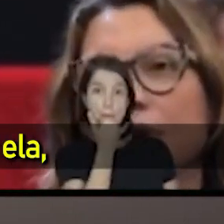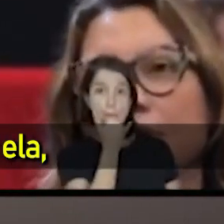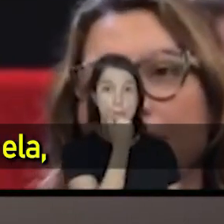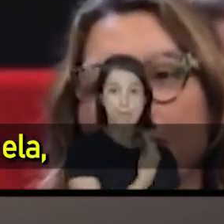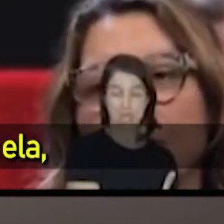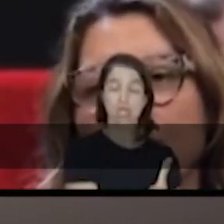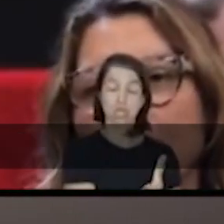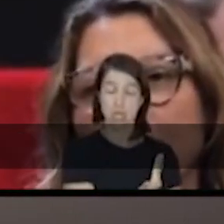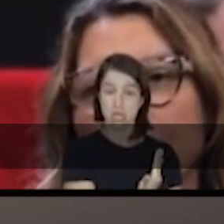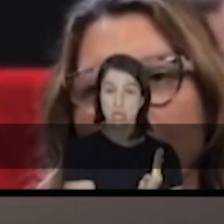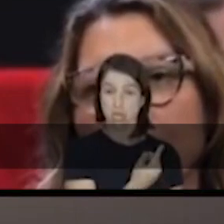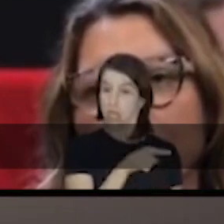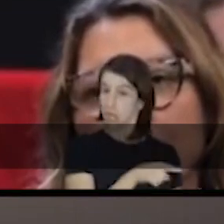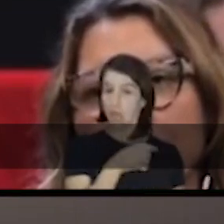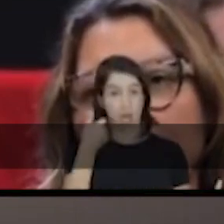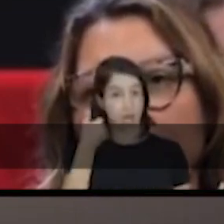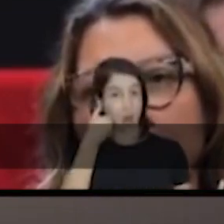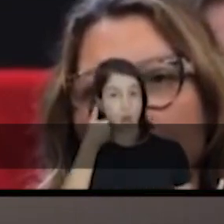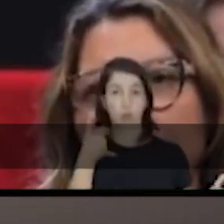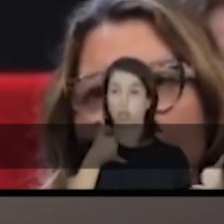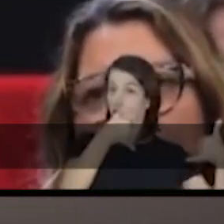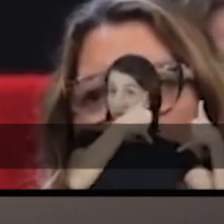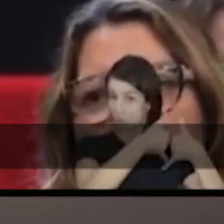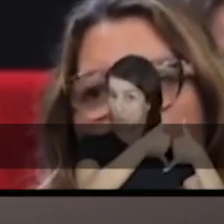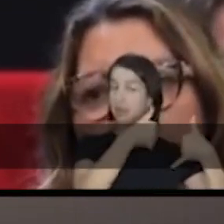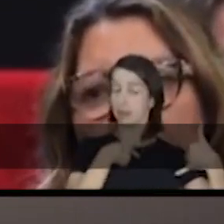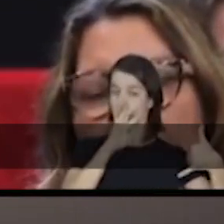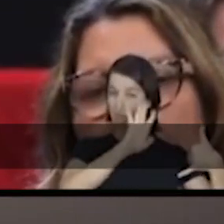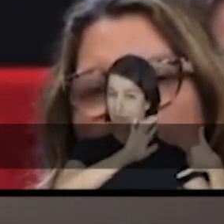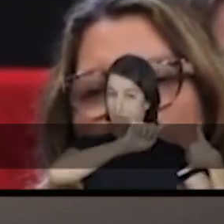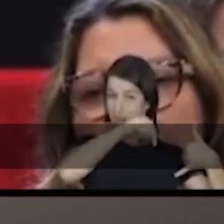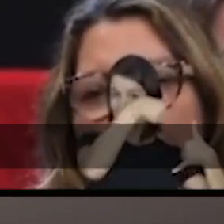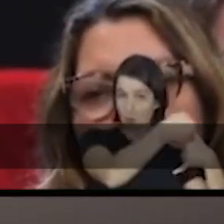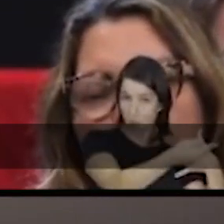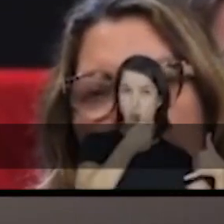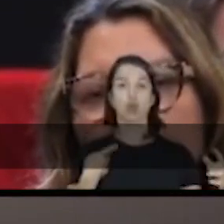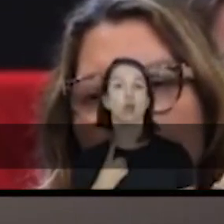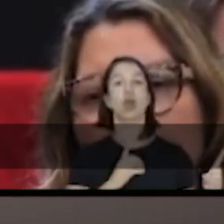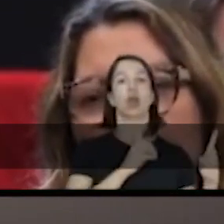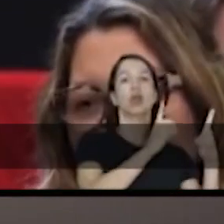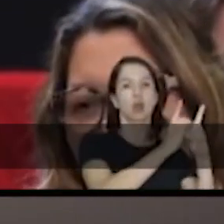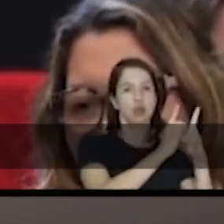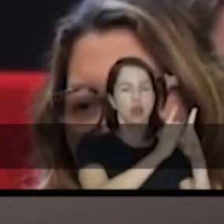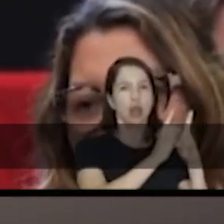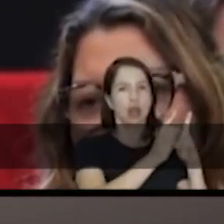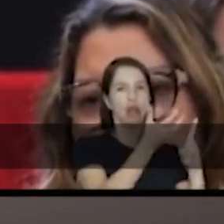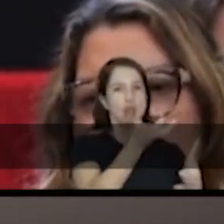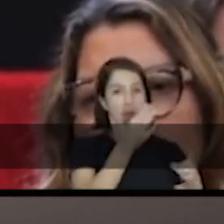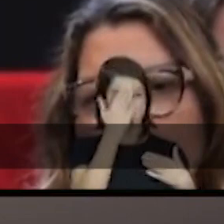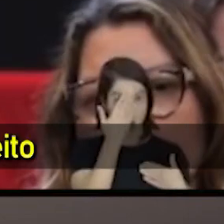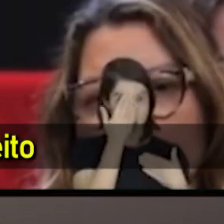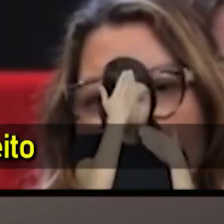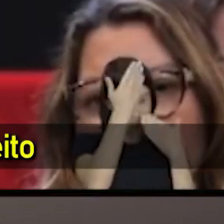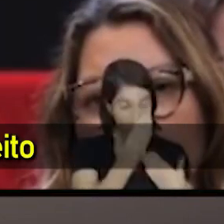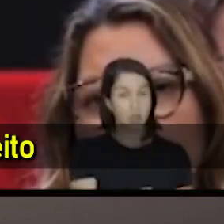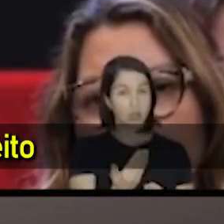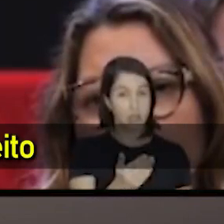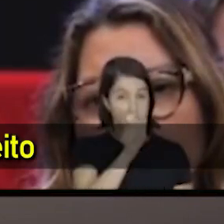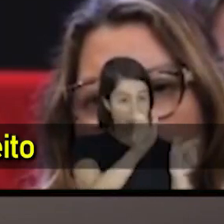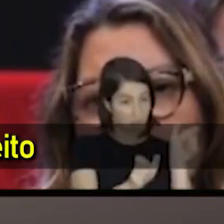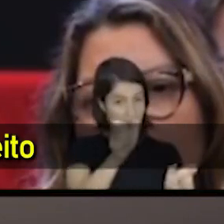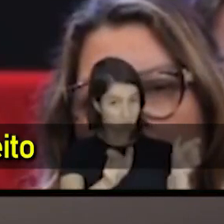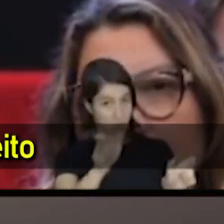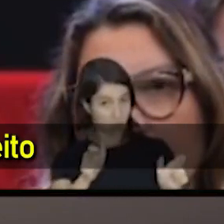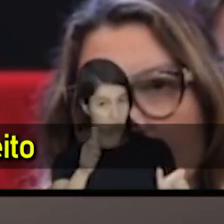vou encontrar com ela. Quero agradecer as pessoas que ajudaram, porque ela manteve a posição dela, porque